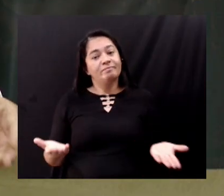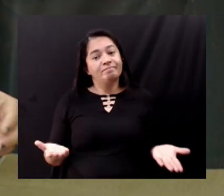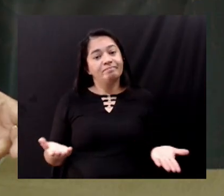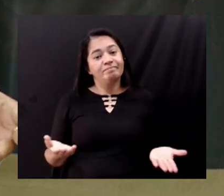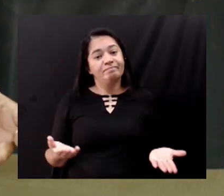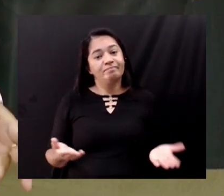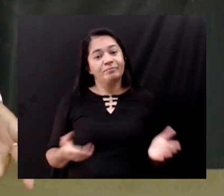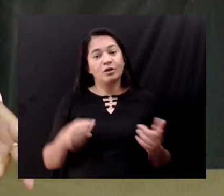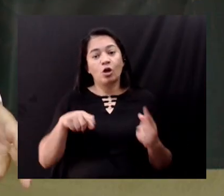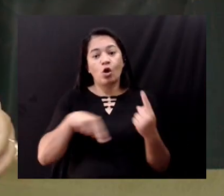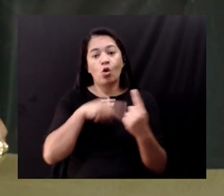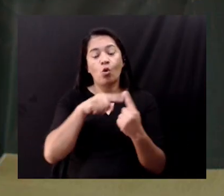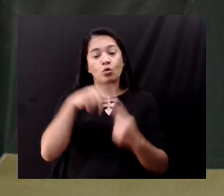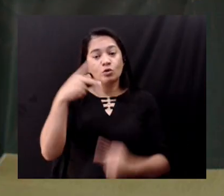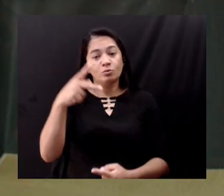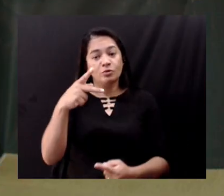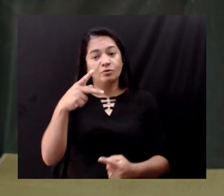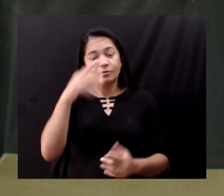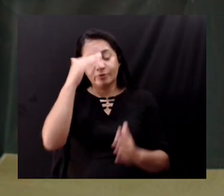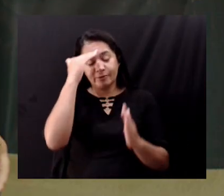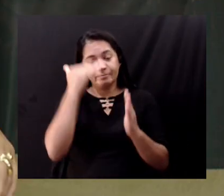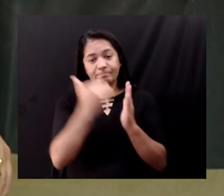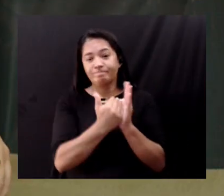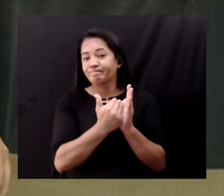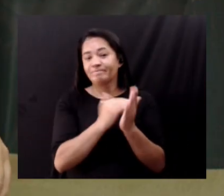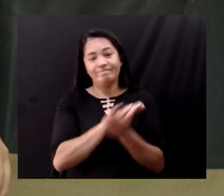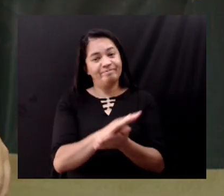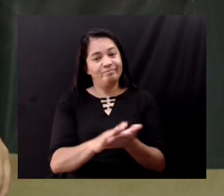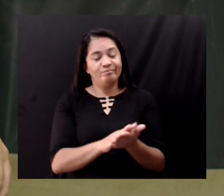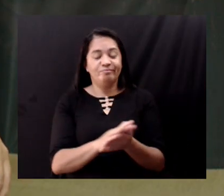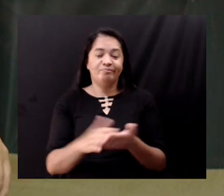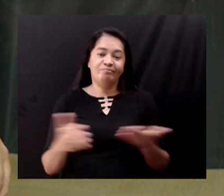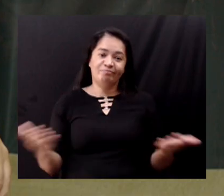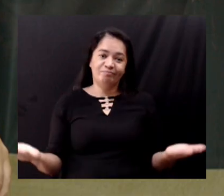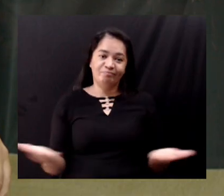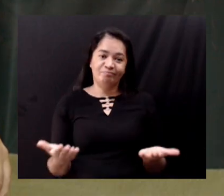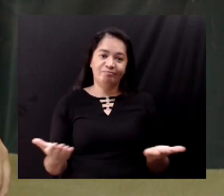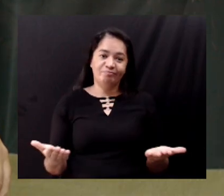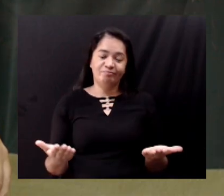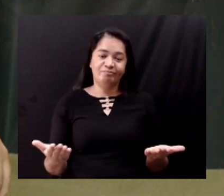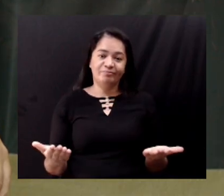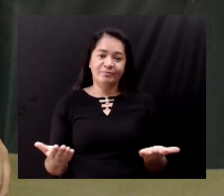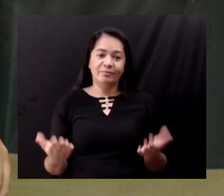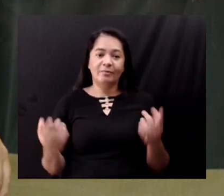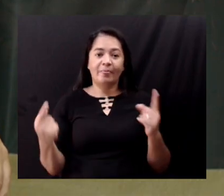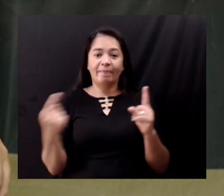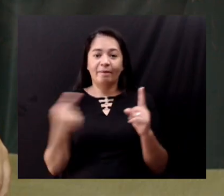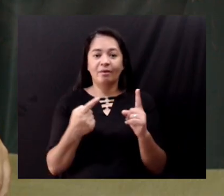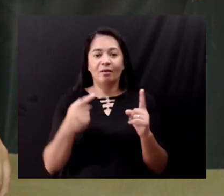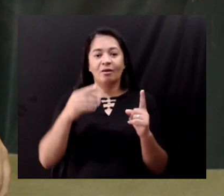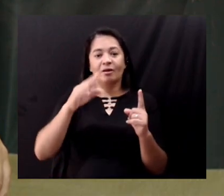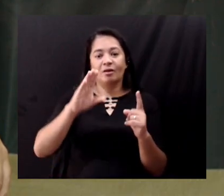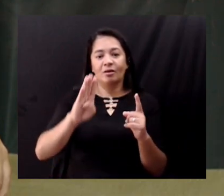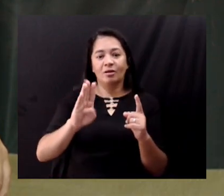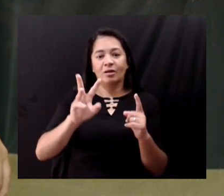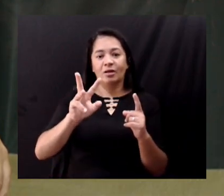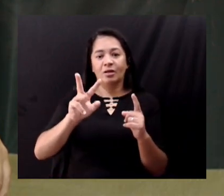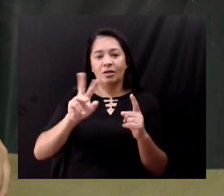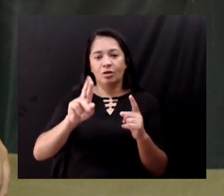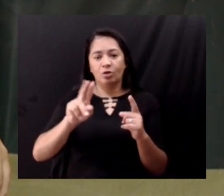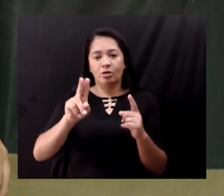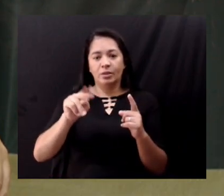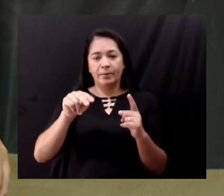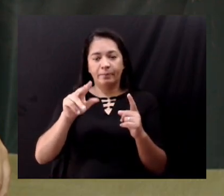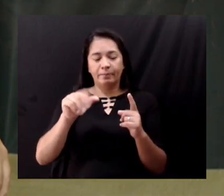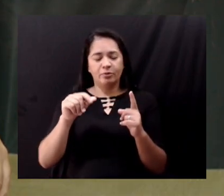era não comer. Aí nós estamos aqui com a Bruna, e ela vai falar para a gente dessa experiência que ela tem, né, e